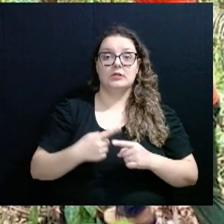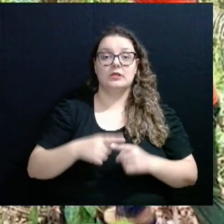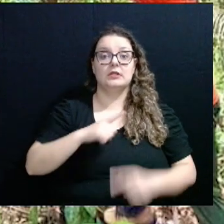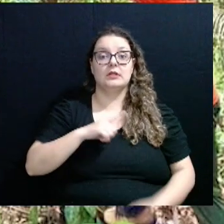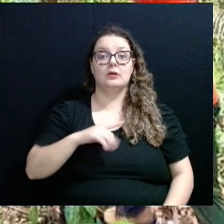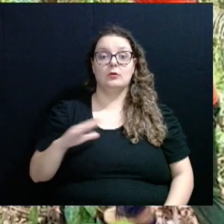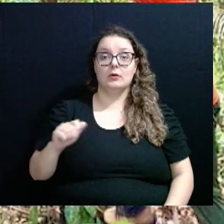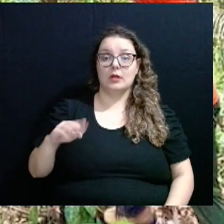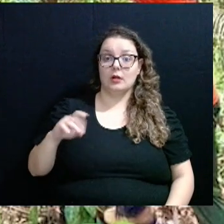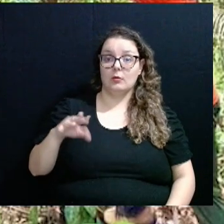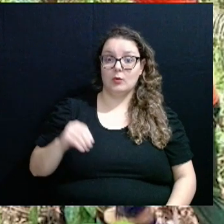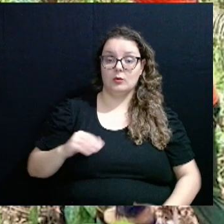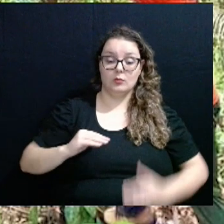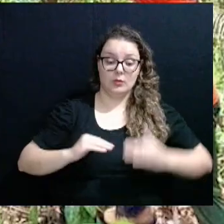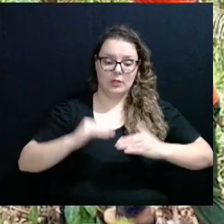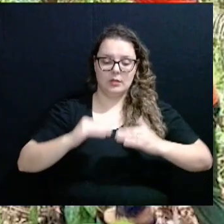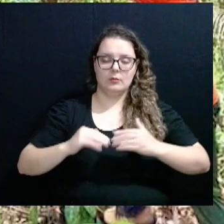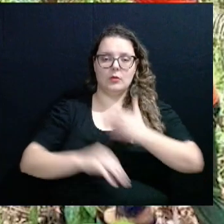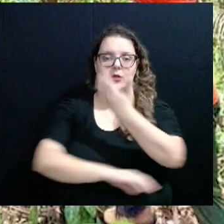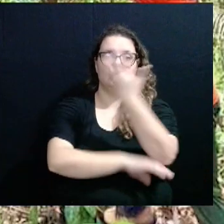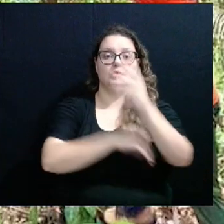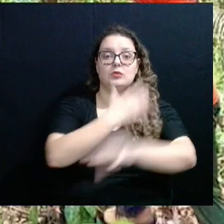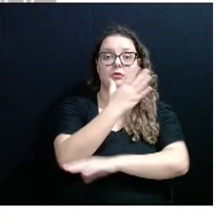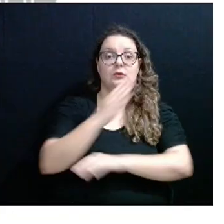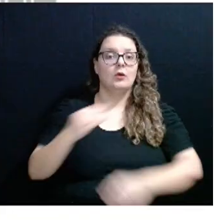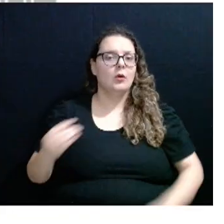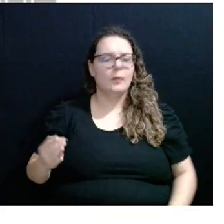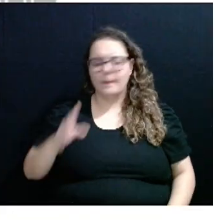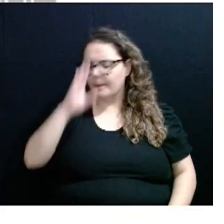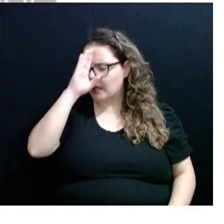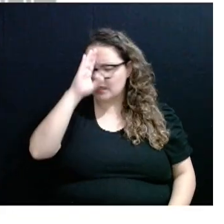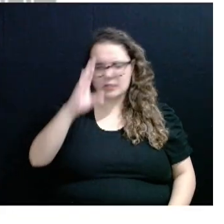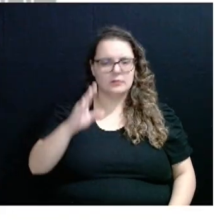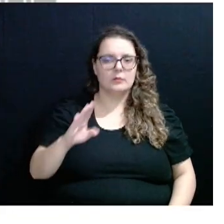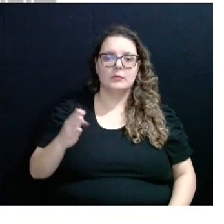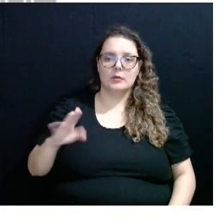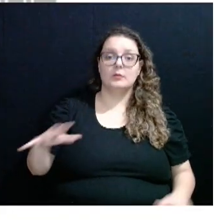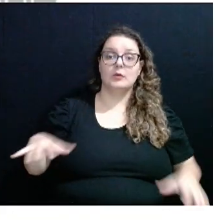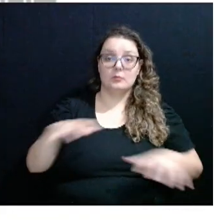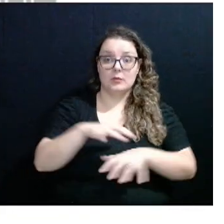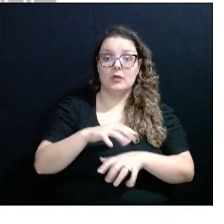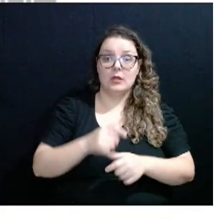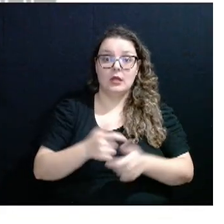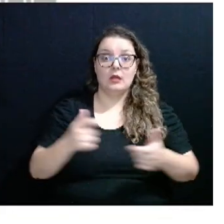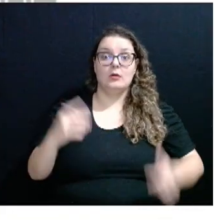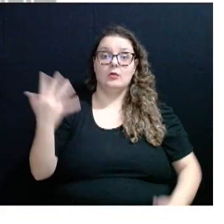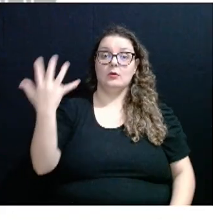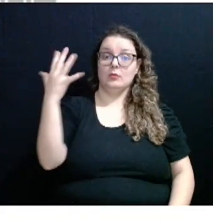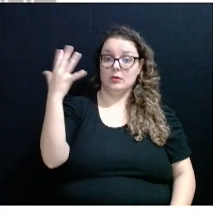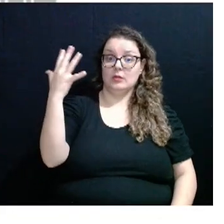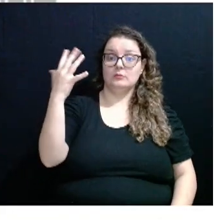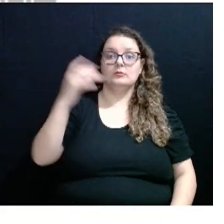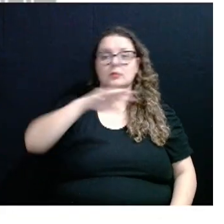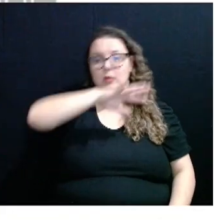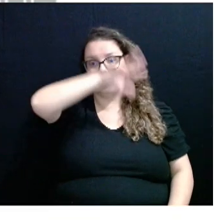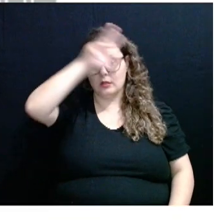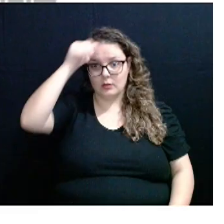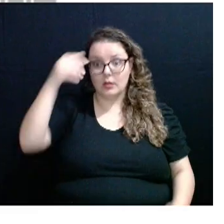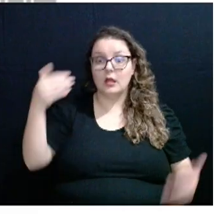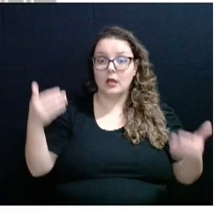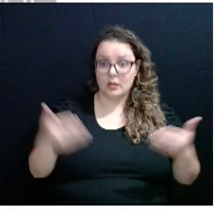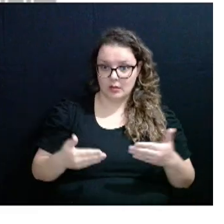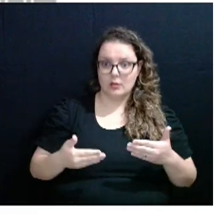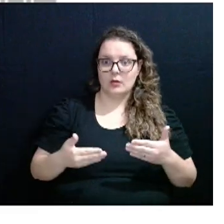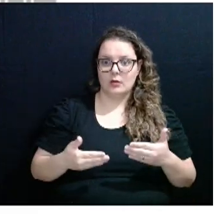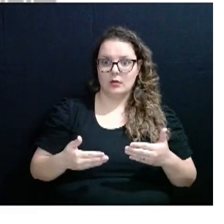da floresta e são vitais para a biodiversidade. A maior árvore conhecida na Amazônia atualmente é um